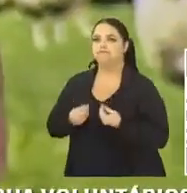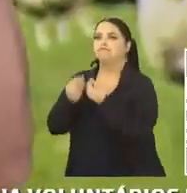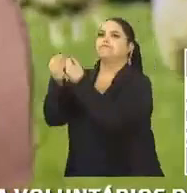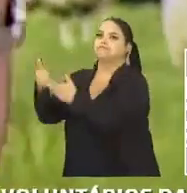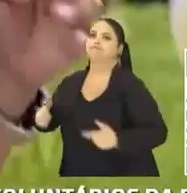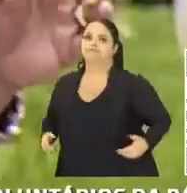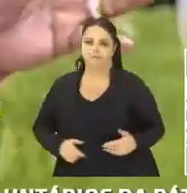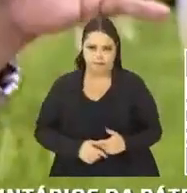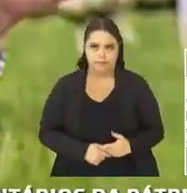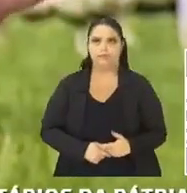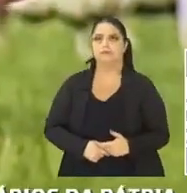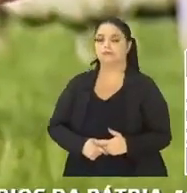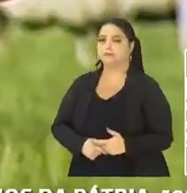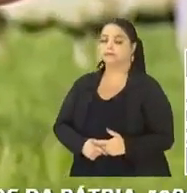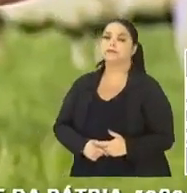Deus.